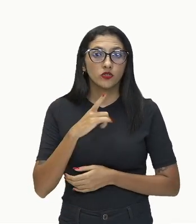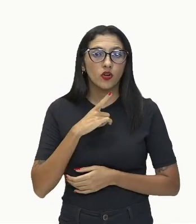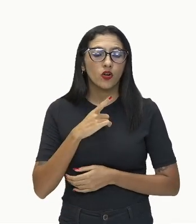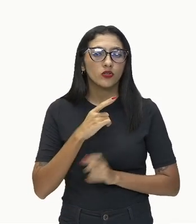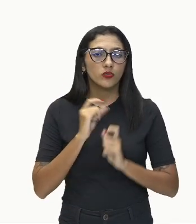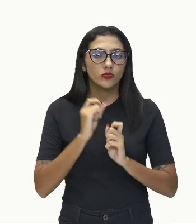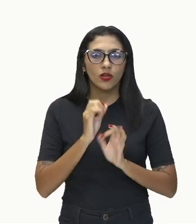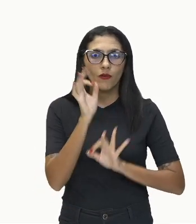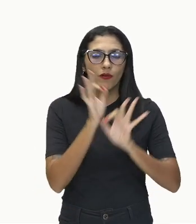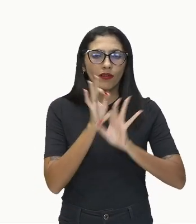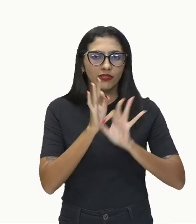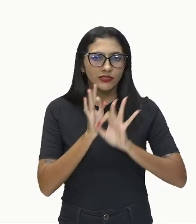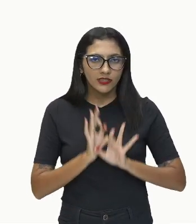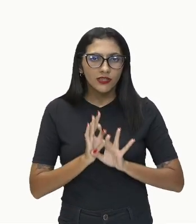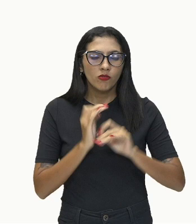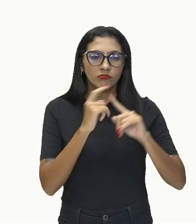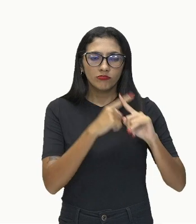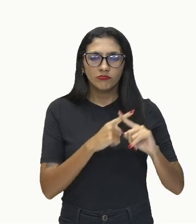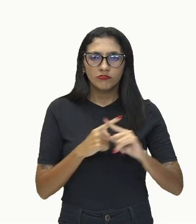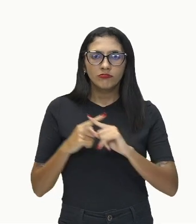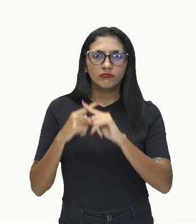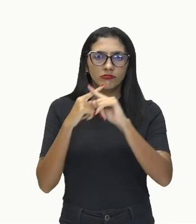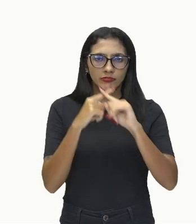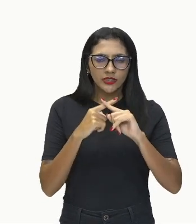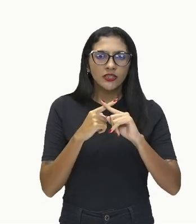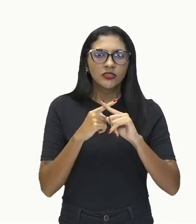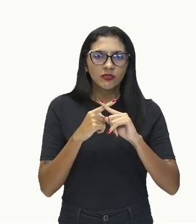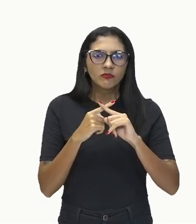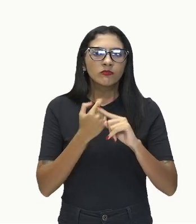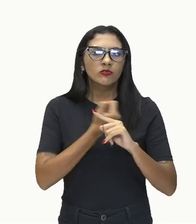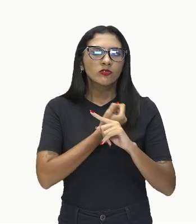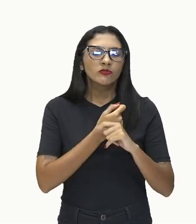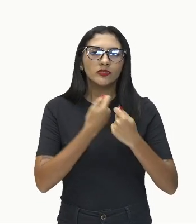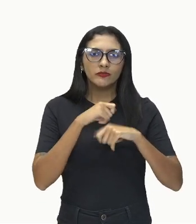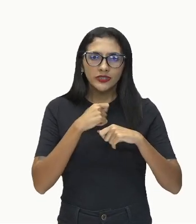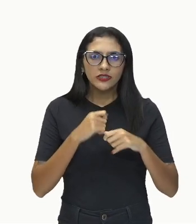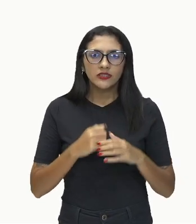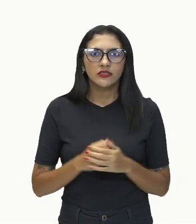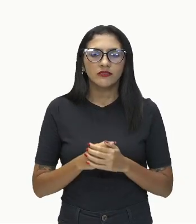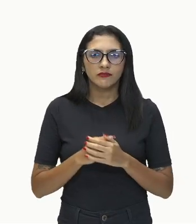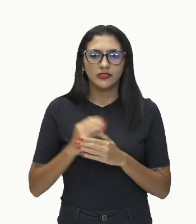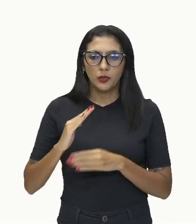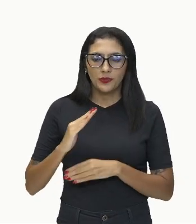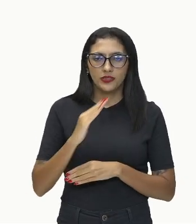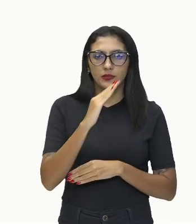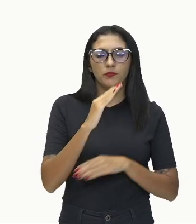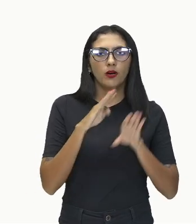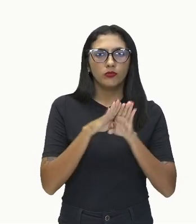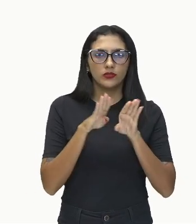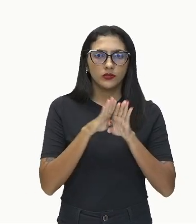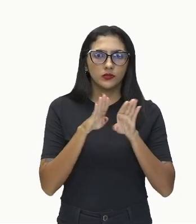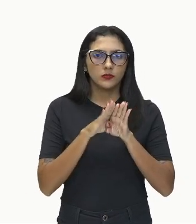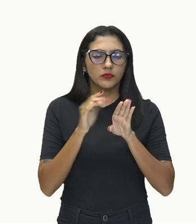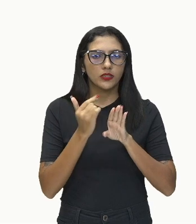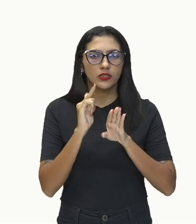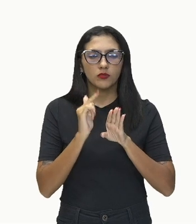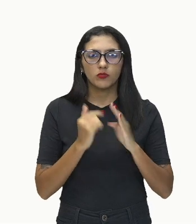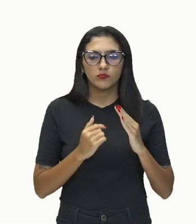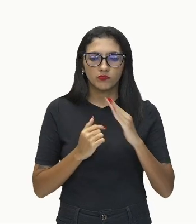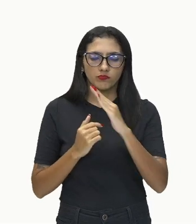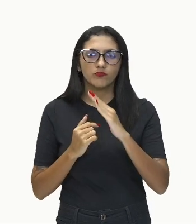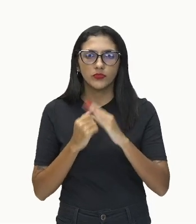apenas a multiplicação dos elementos que estão tanto na diagonal principal quanto na diagonal secundária.